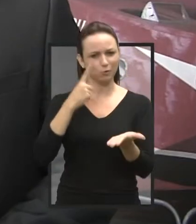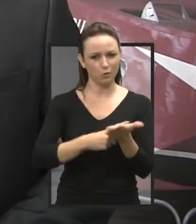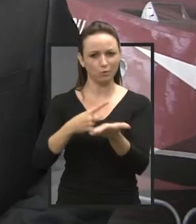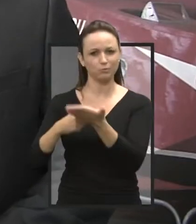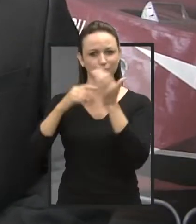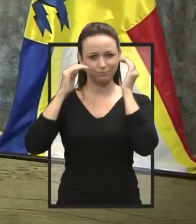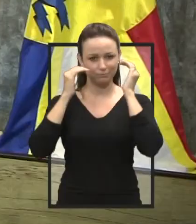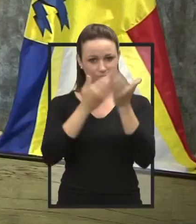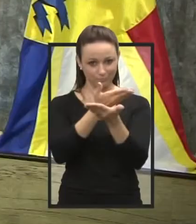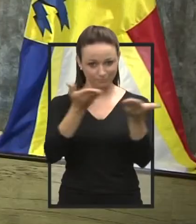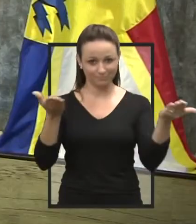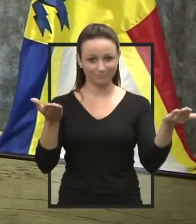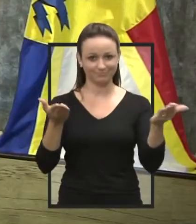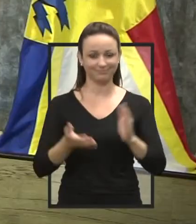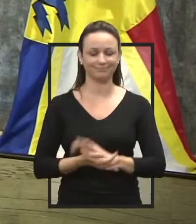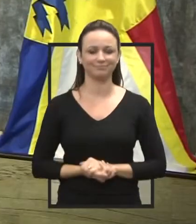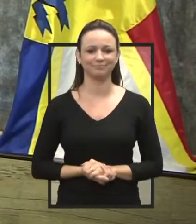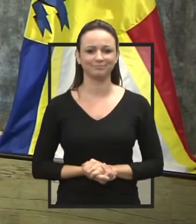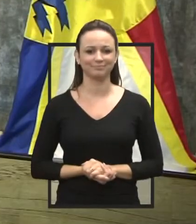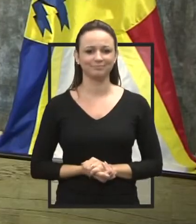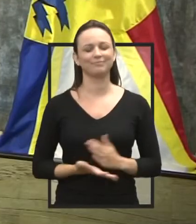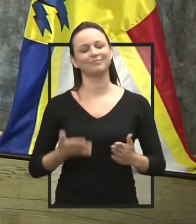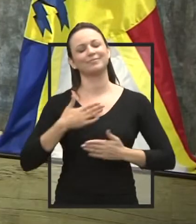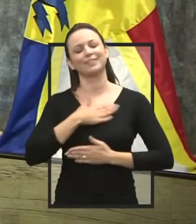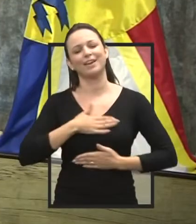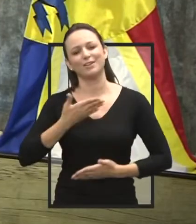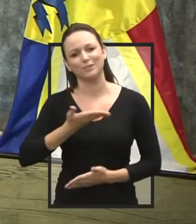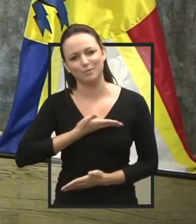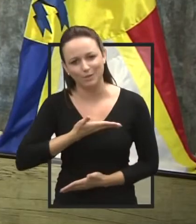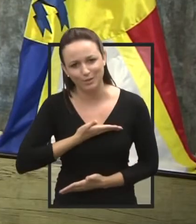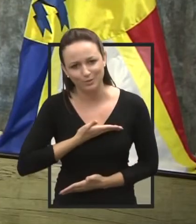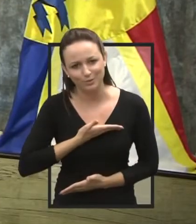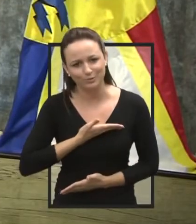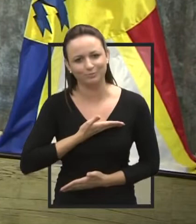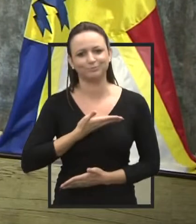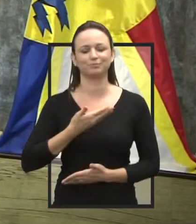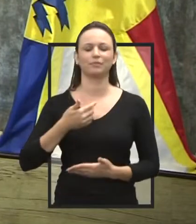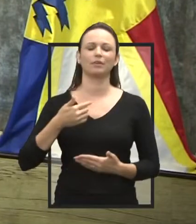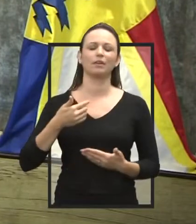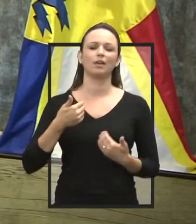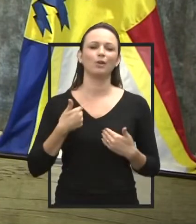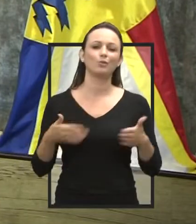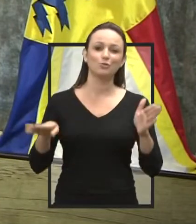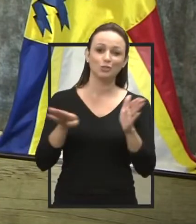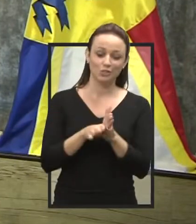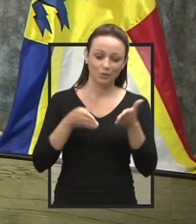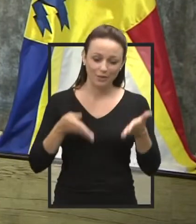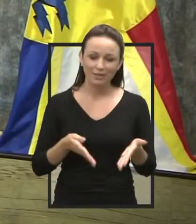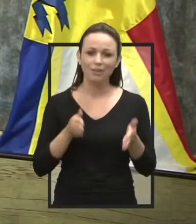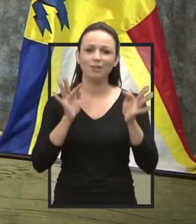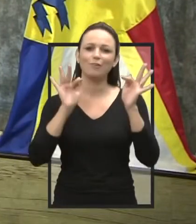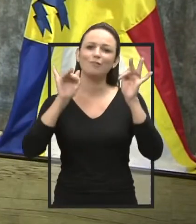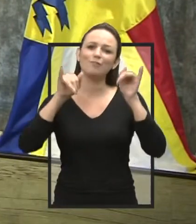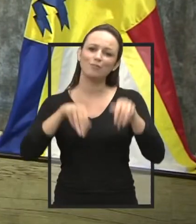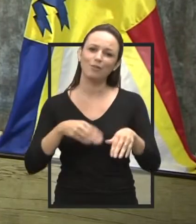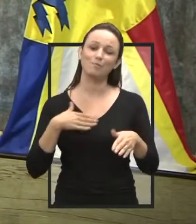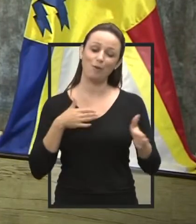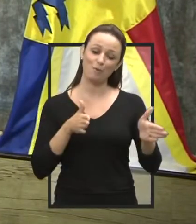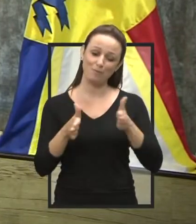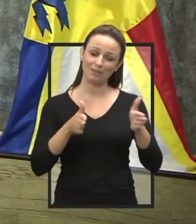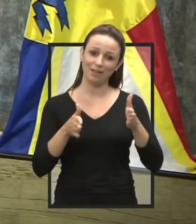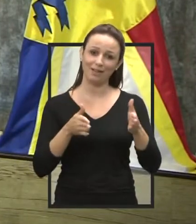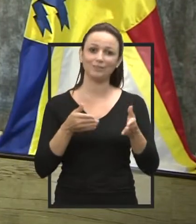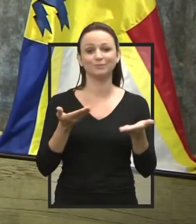a cidade. Queridos amigos, eu chego aqui ao final do meu mandato como presidente da